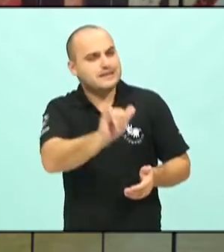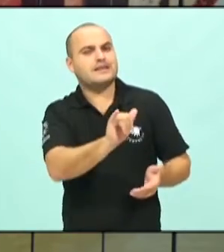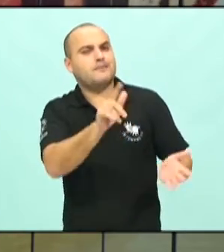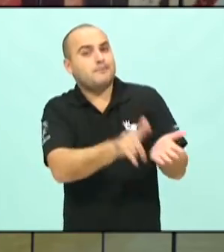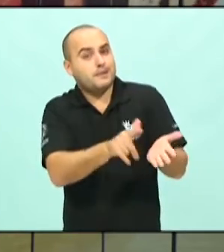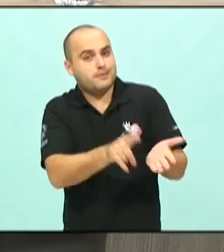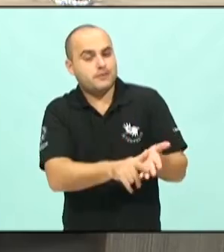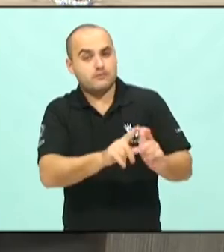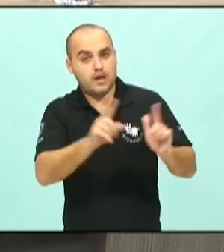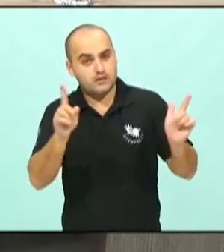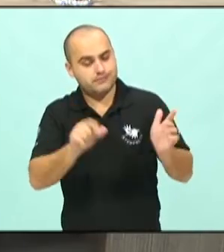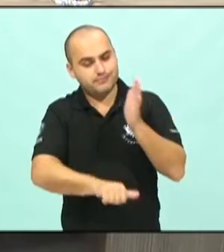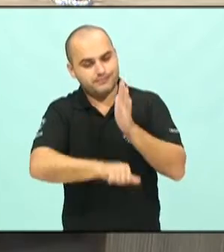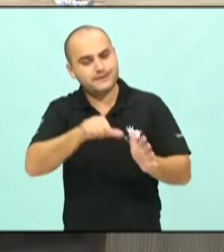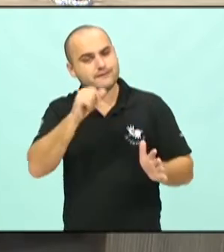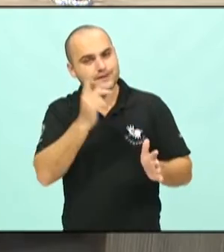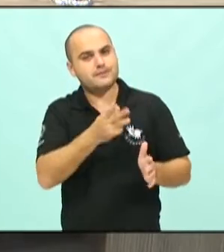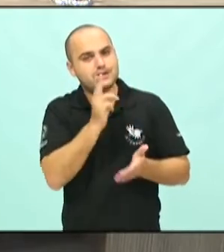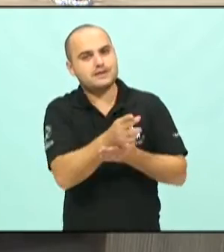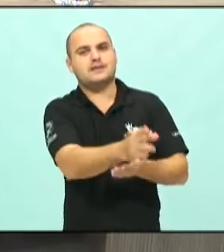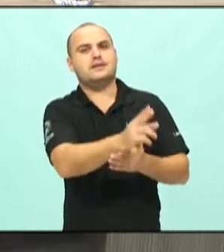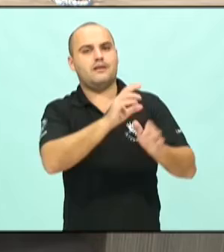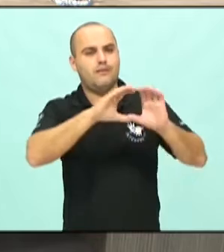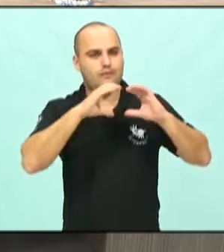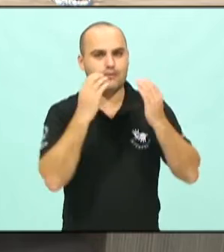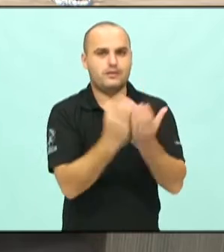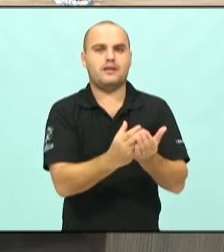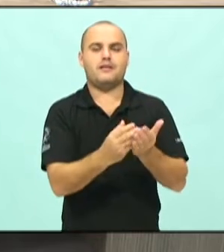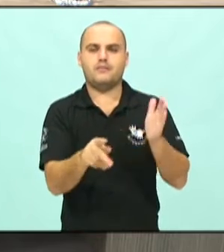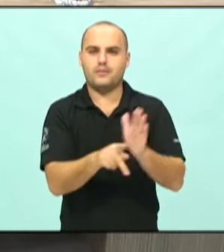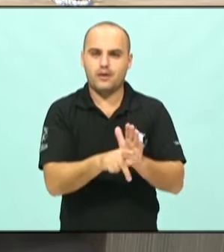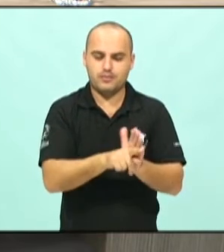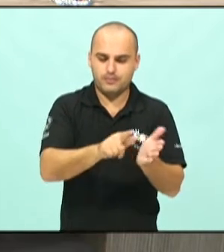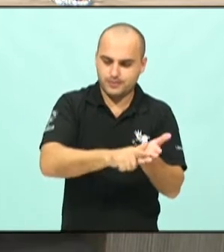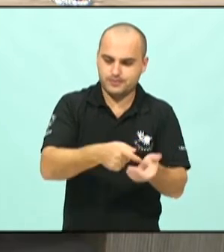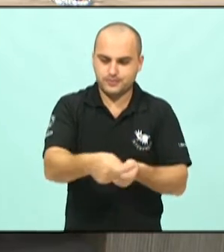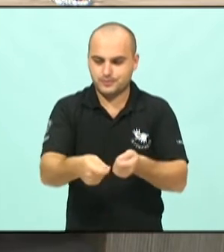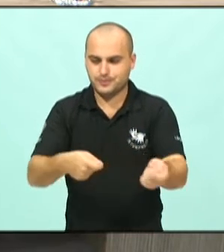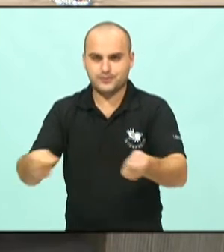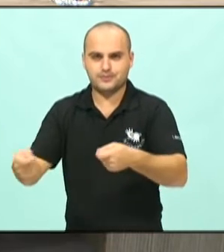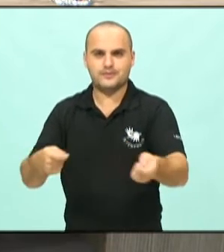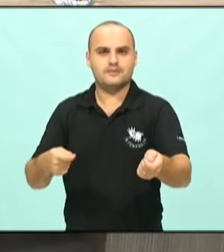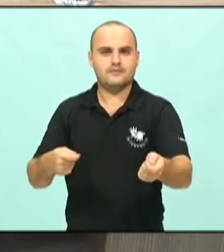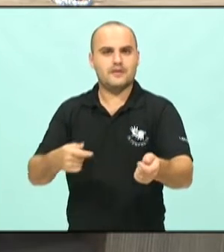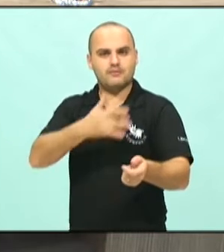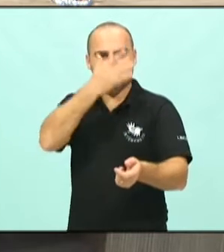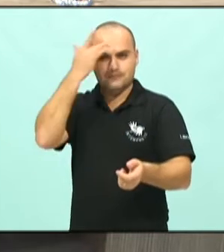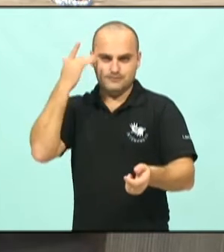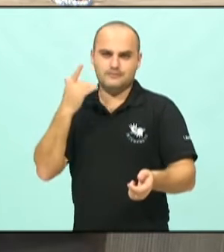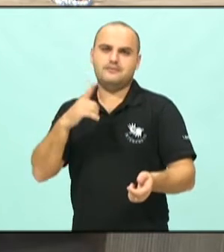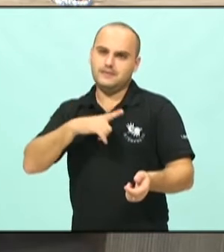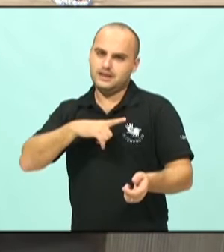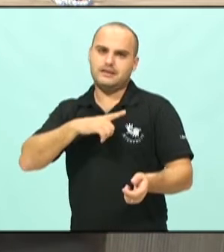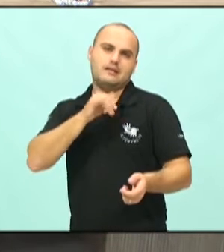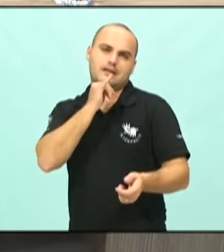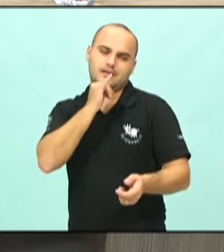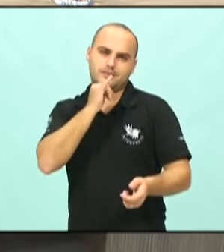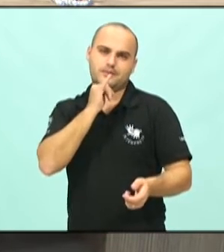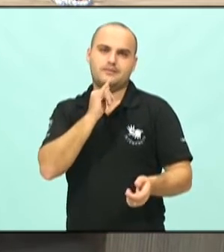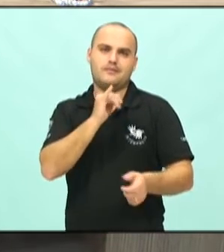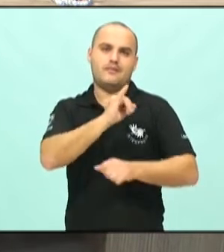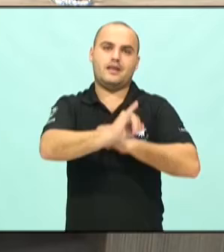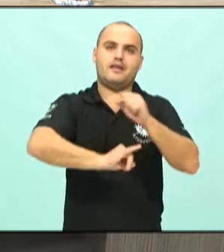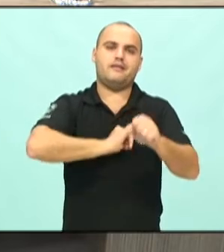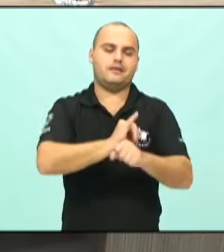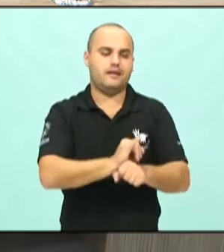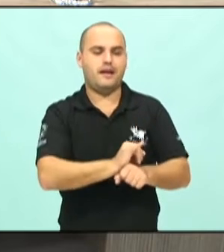Mas nesse primeiro momento a gente vai ser obrigado a comunicar de uma maneira física para o pessoal entender. Tem muita gente também que não tem acesso hoje, de repente, a